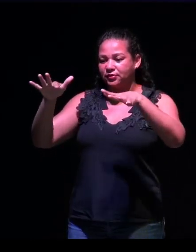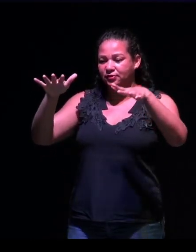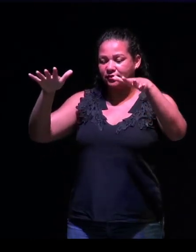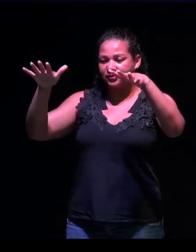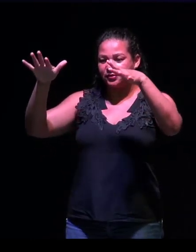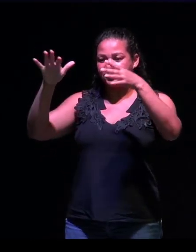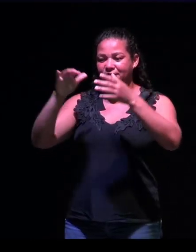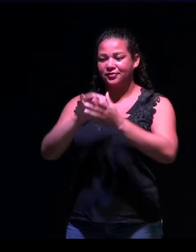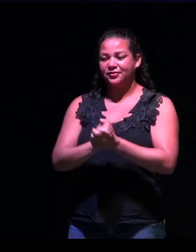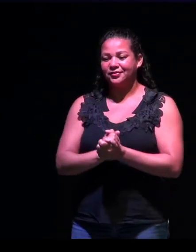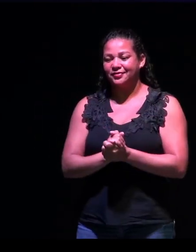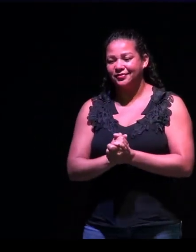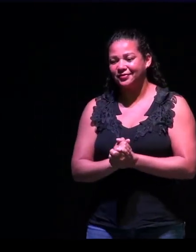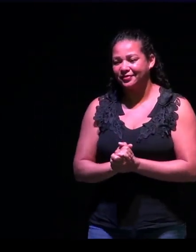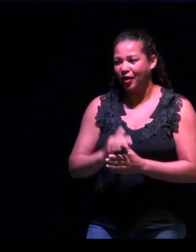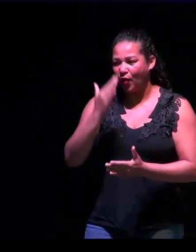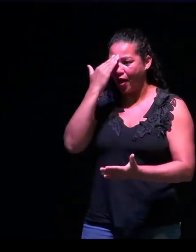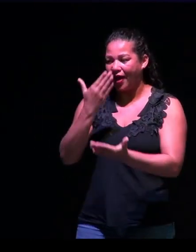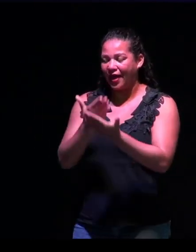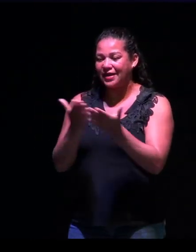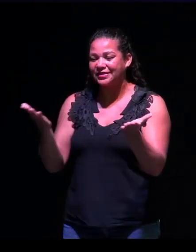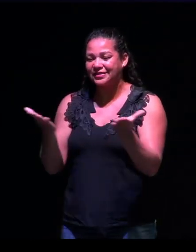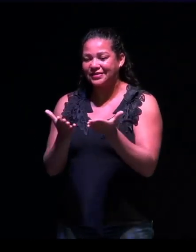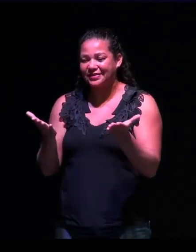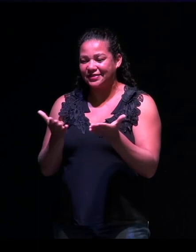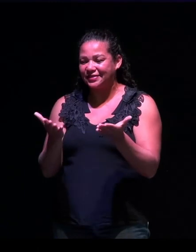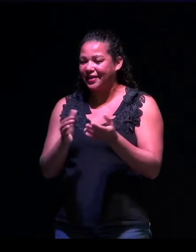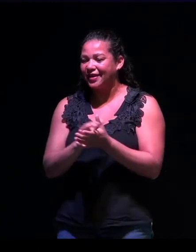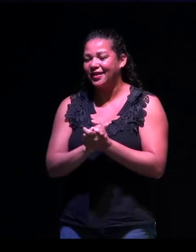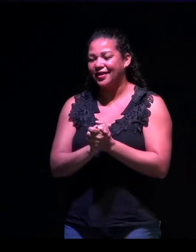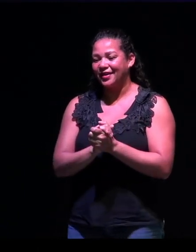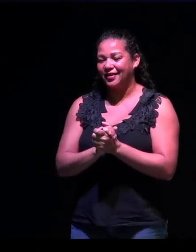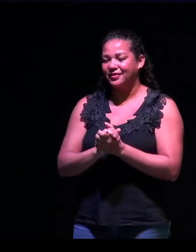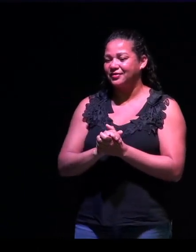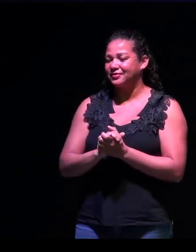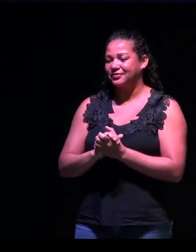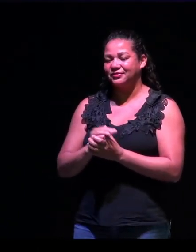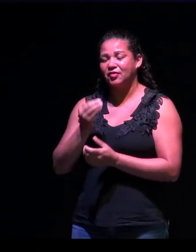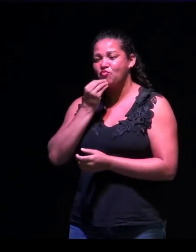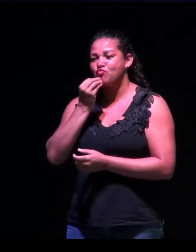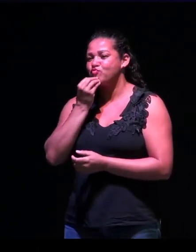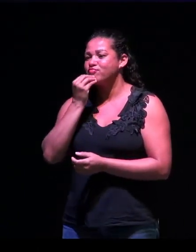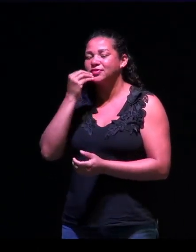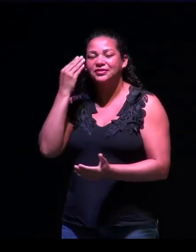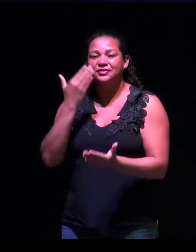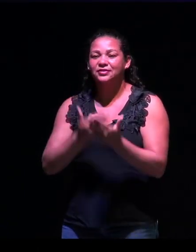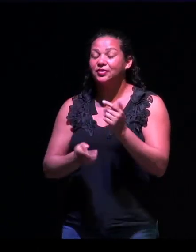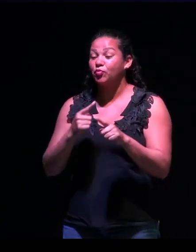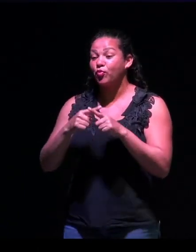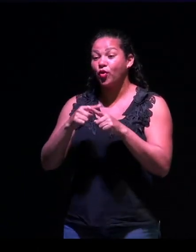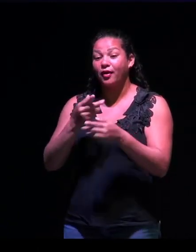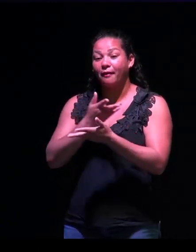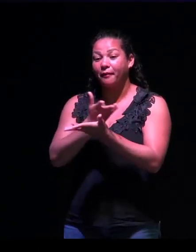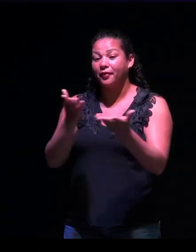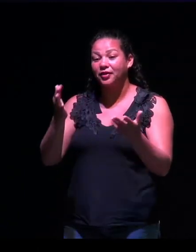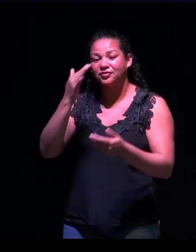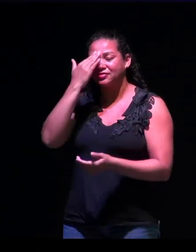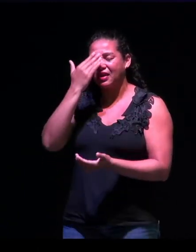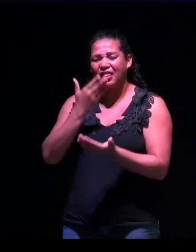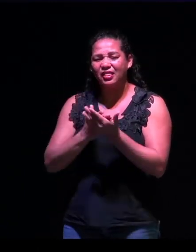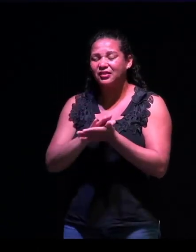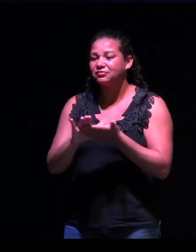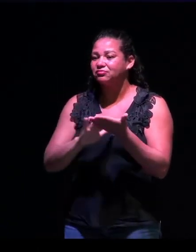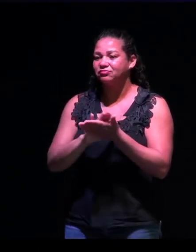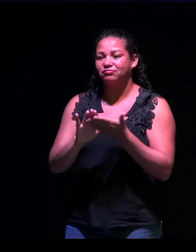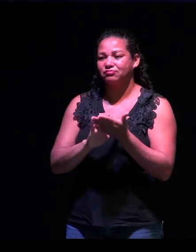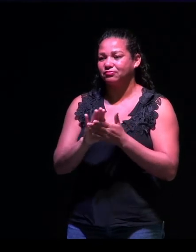nada, foi Deus que fechou a porta. A graça acabou, a oportunidade acabou. Sabe, irmãos, existe uma esperança